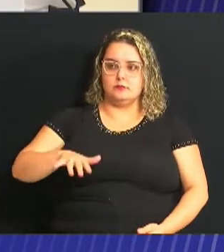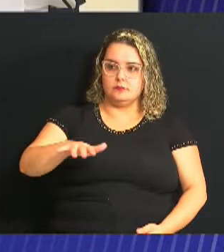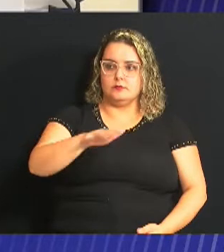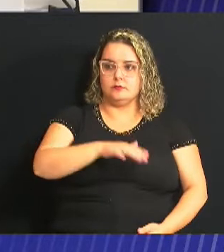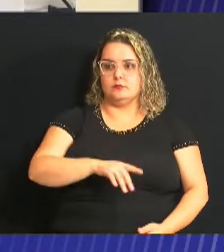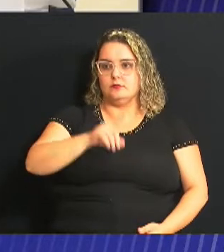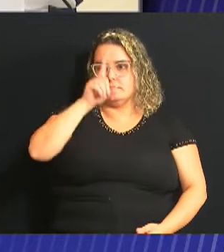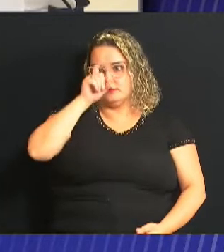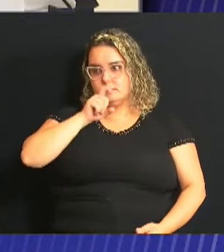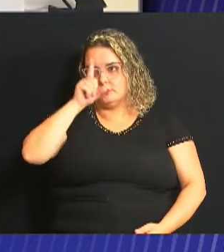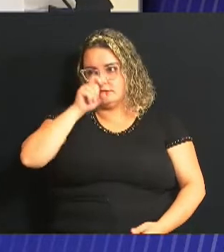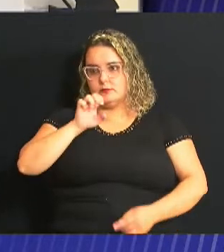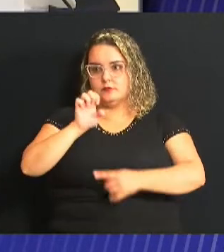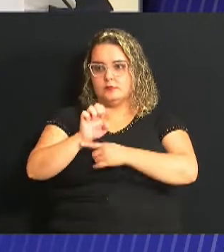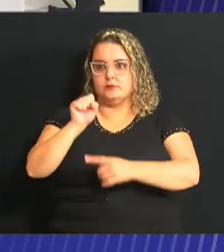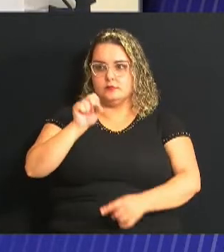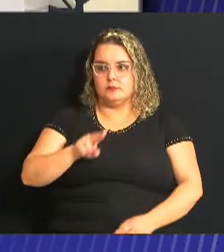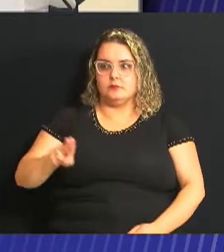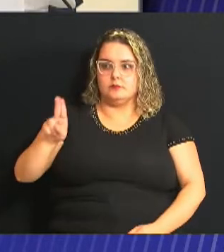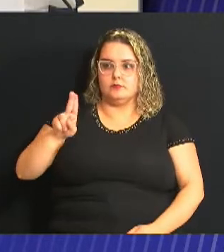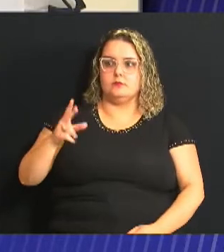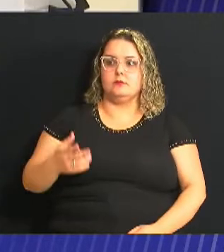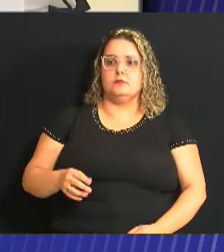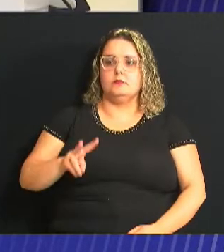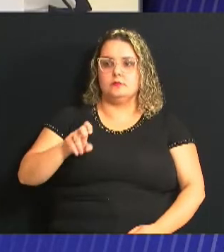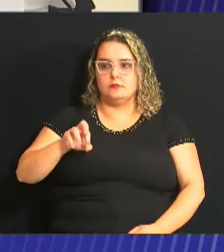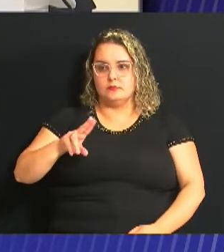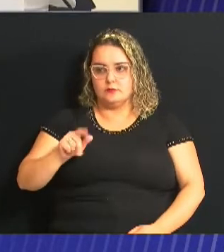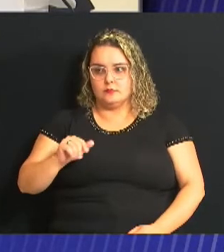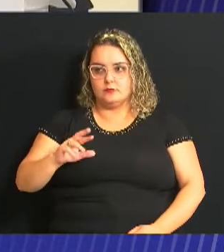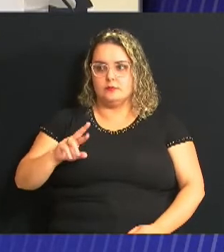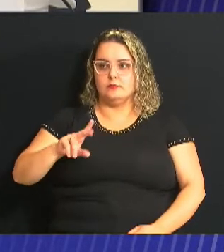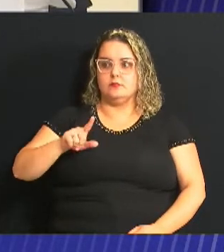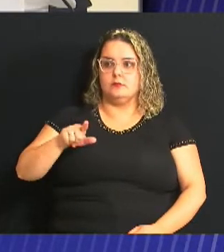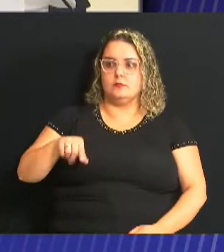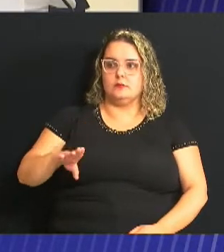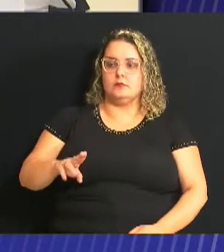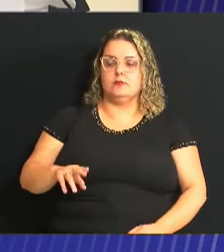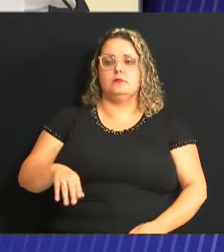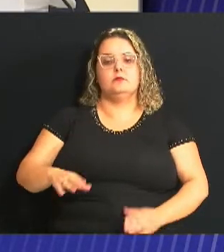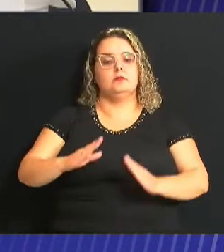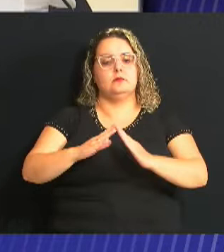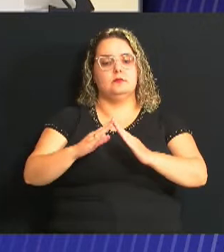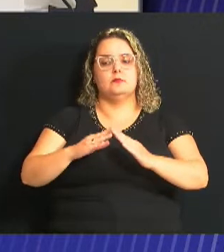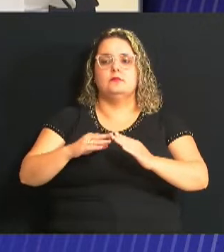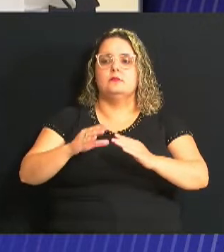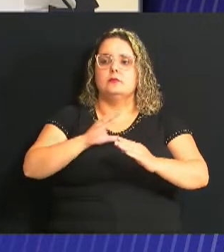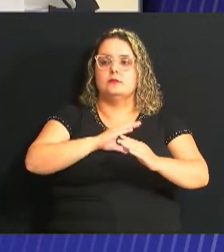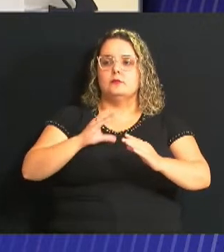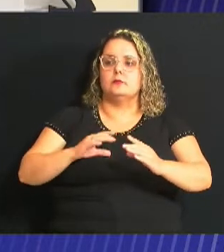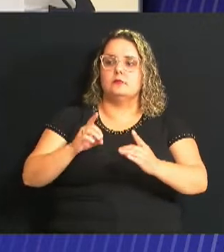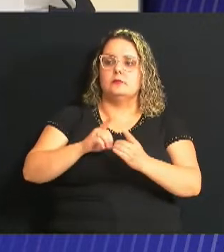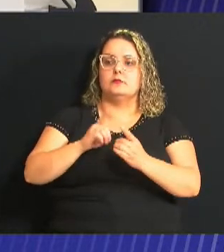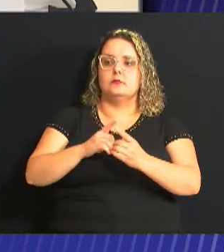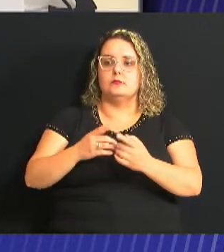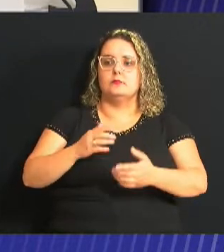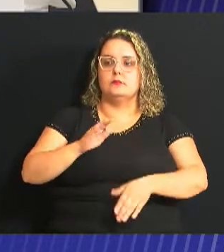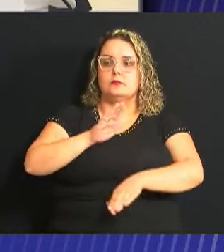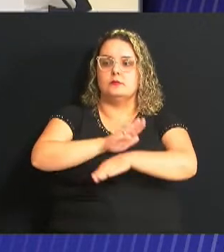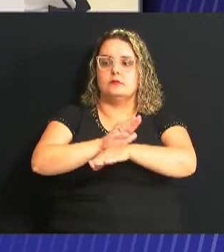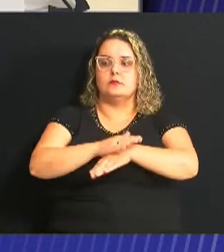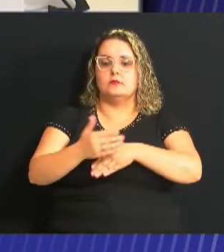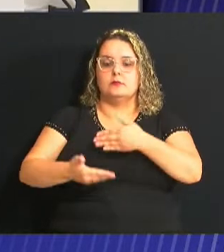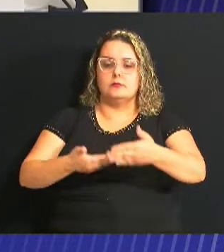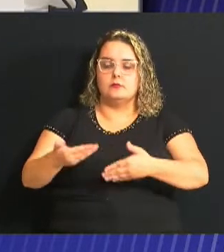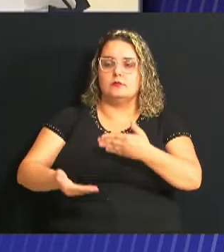Hospital Estadual de Sumaré, Hospital Veracruz, além de atuar em consultório, auxiliar de serviços